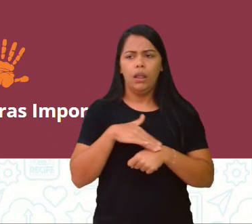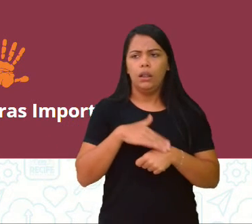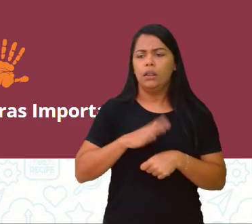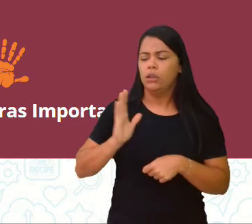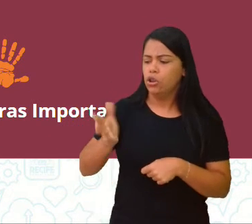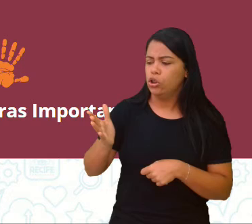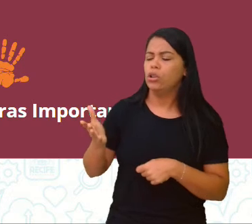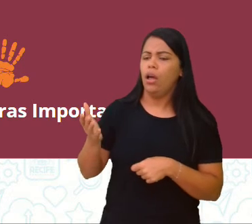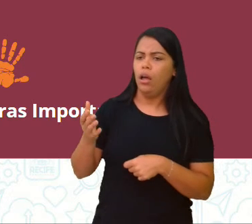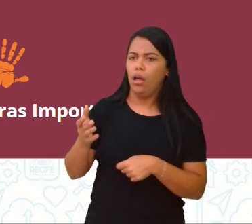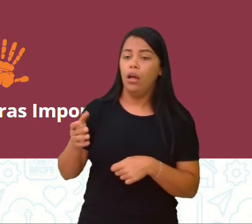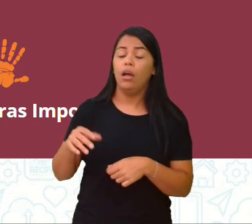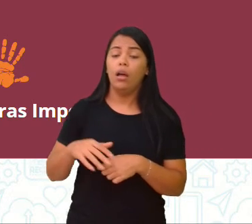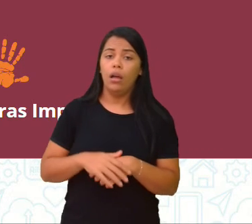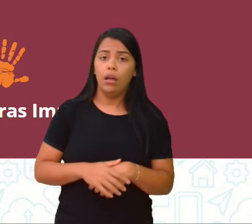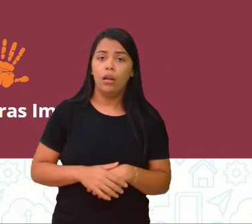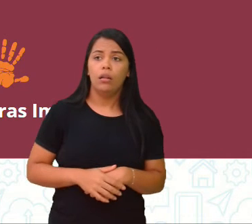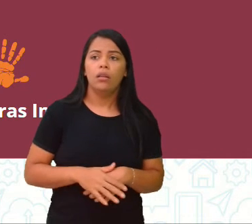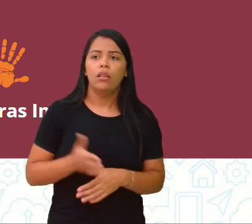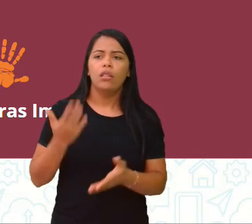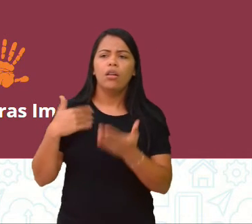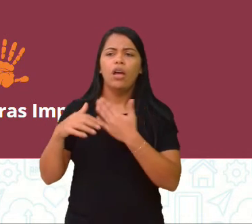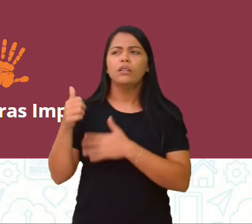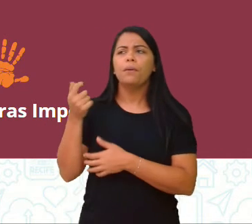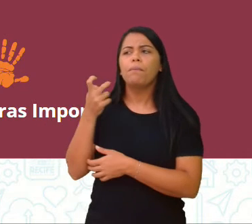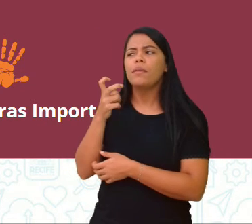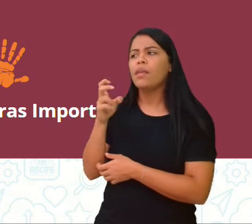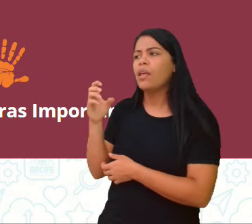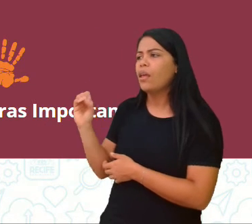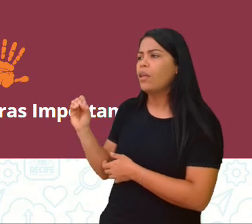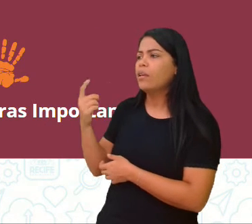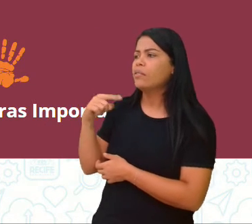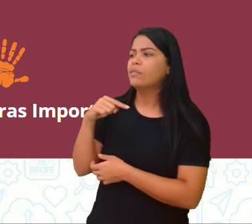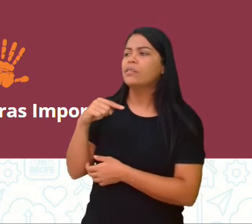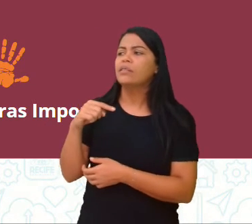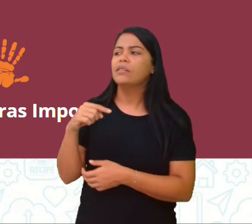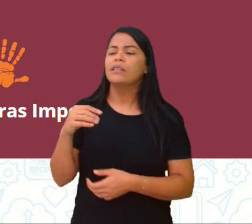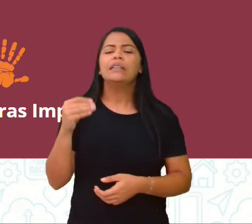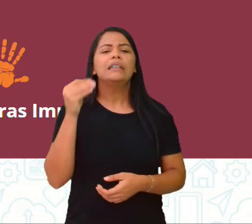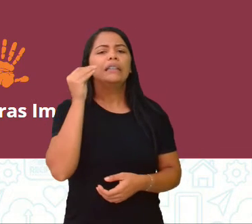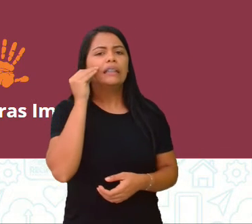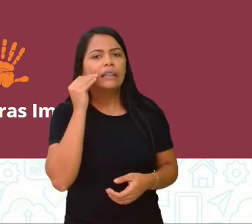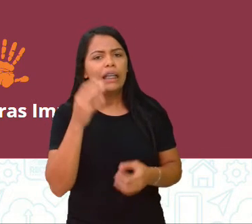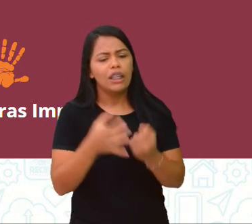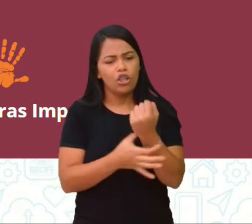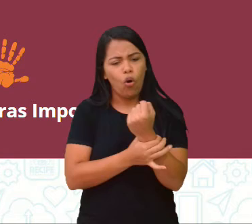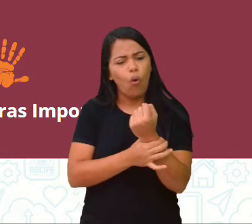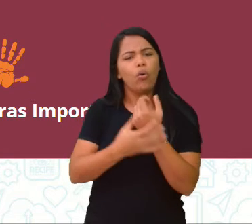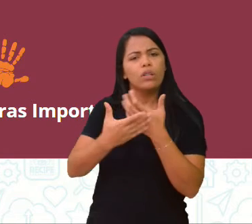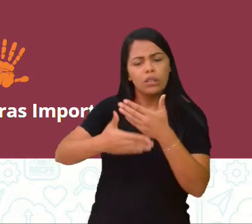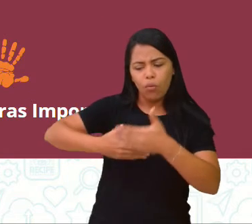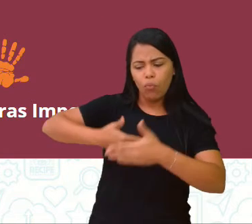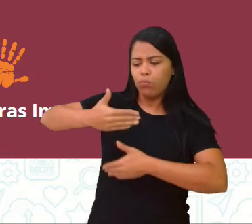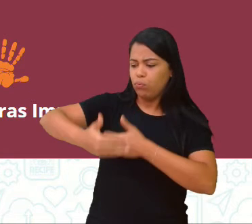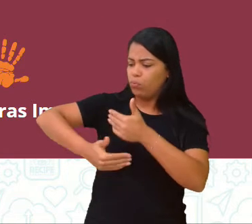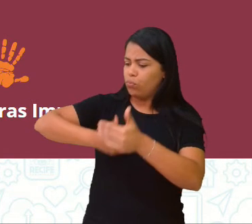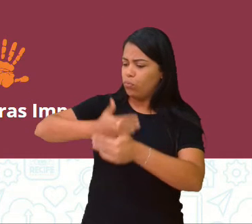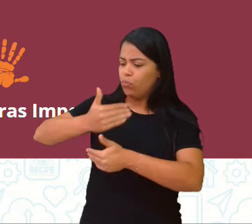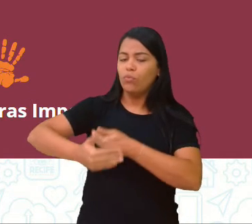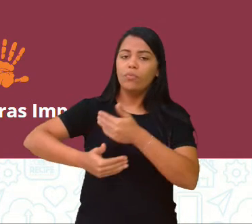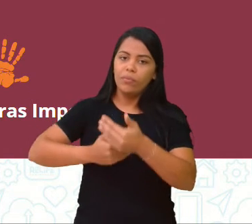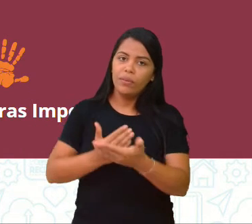Pois é, esse... Desde 1500, né, professora? Desde que a gente foi colonizada, que a gente começou